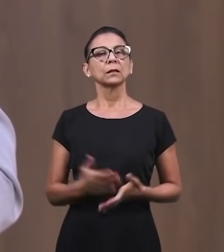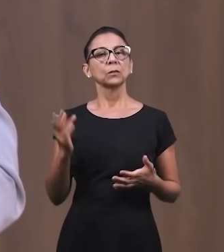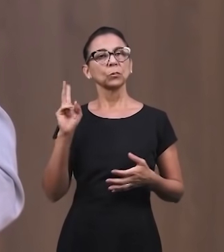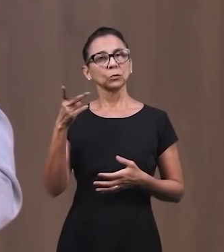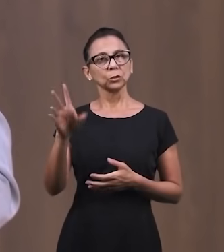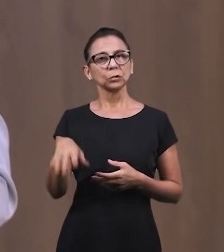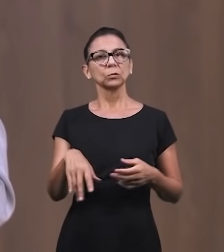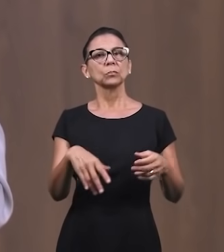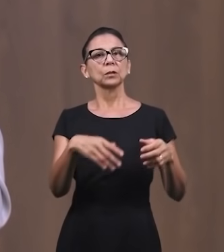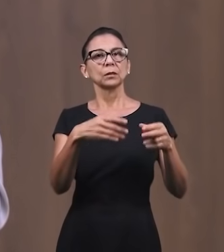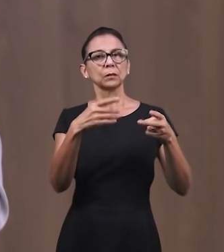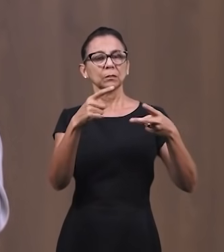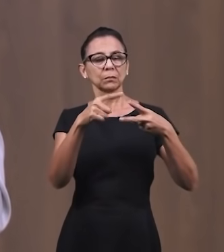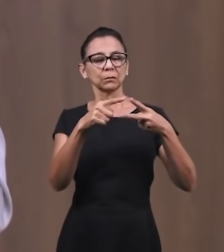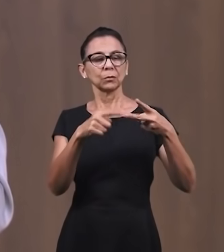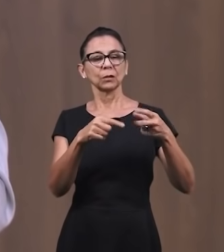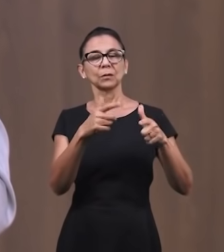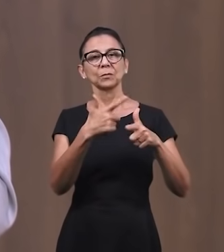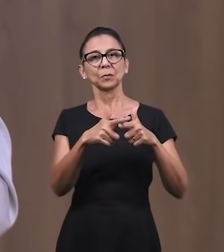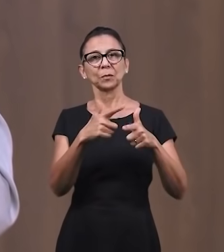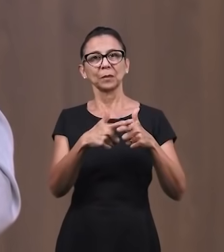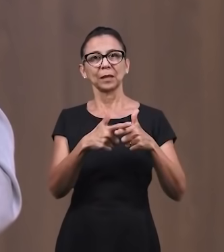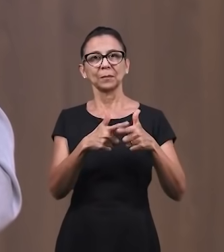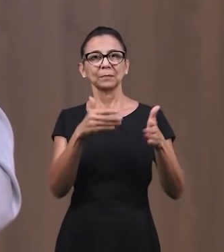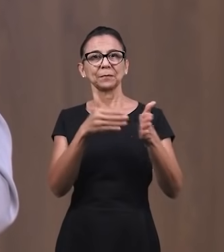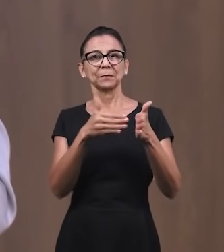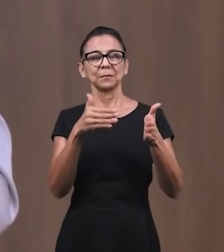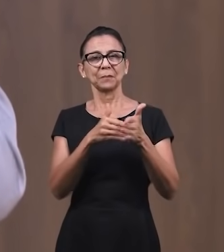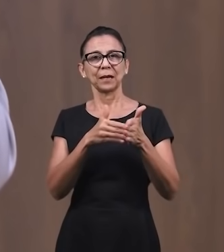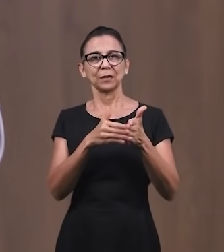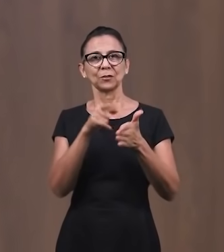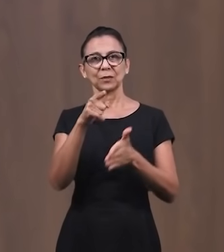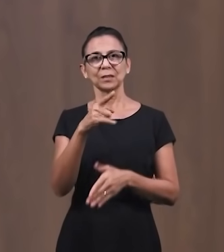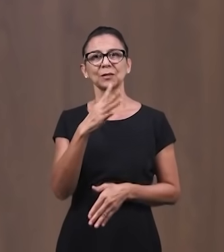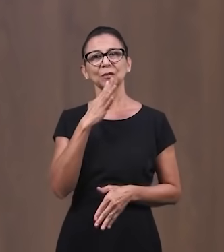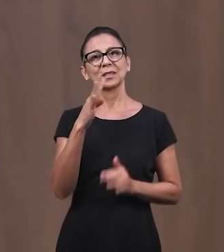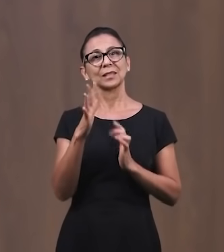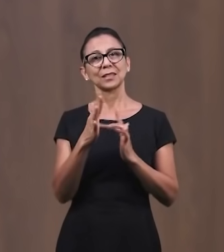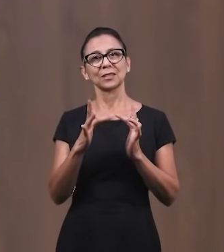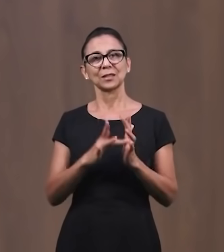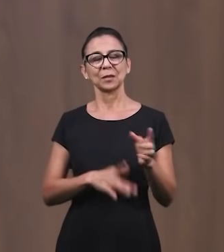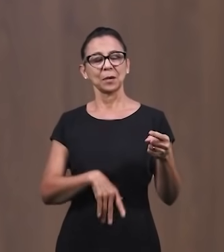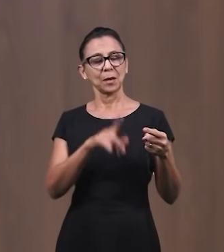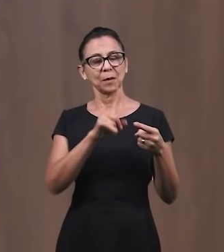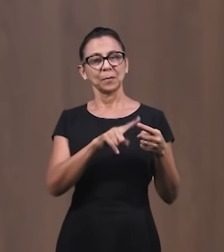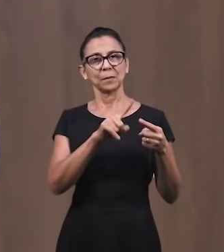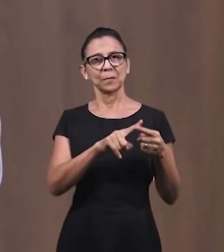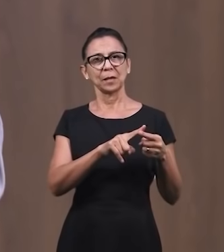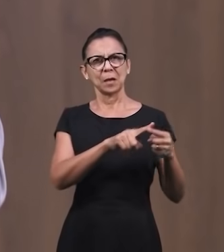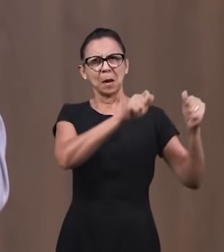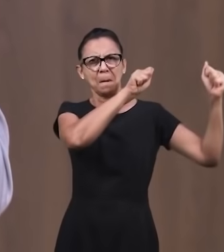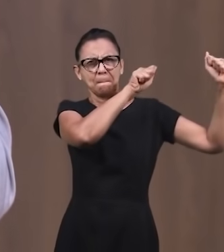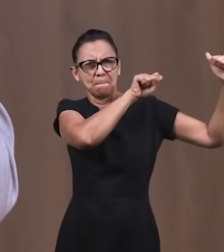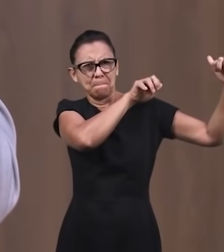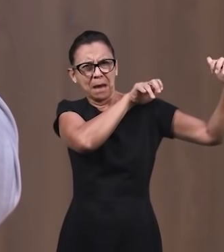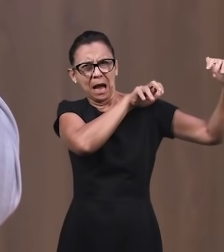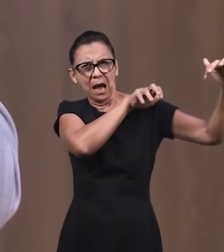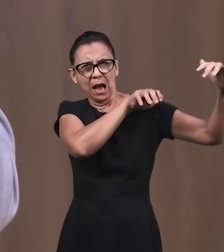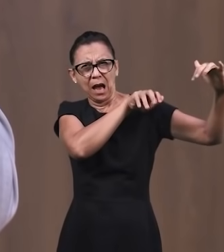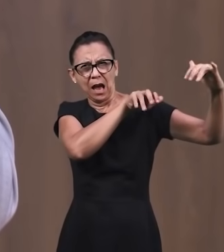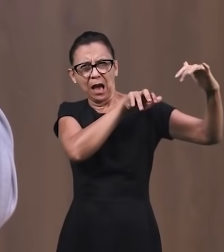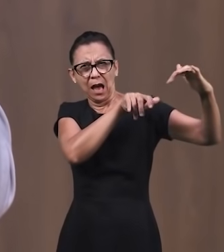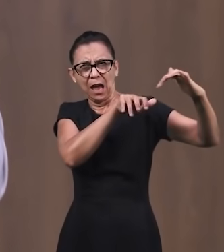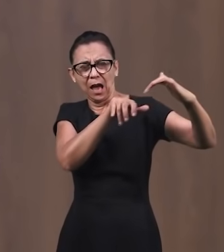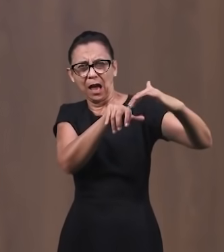que impedem o homem de conhecer ao Senhor Jesus. Um é a multidão que se interpõe entre